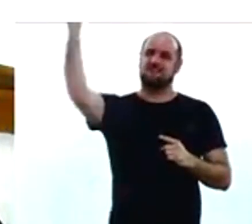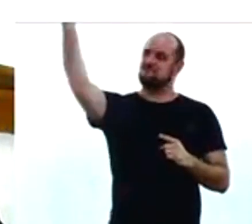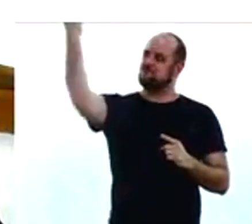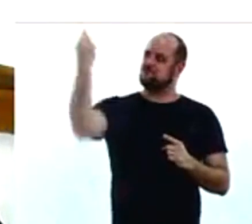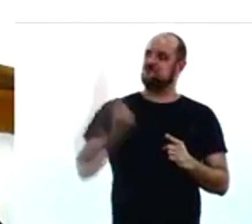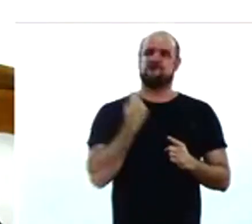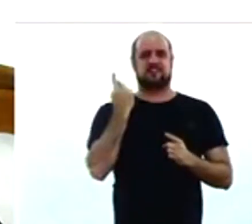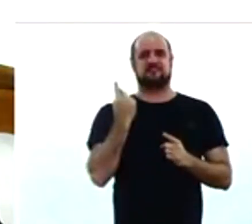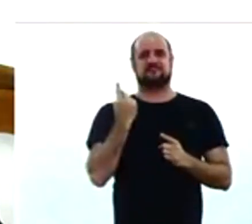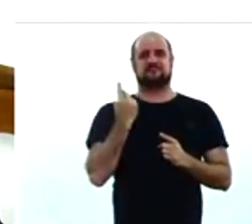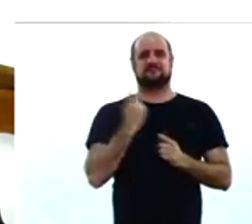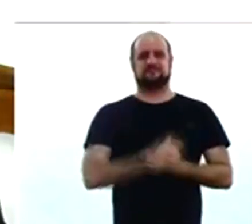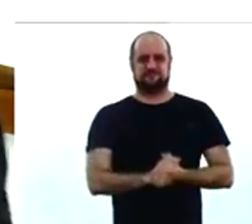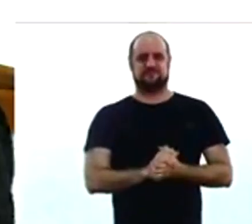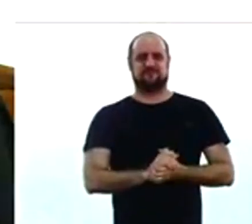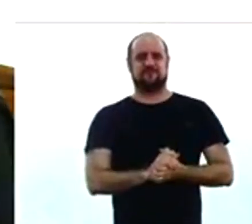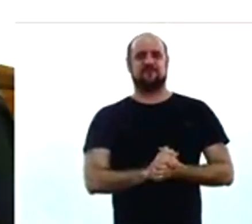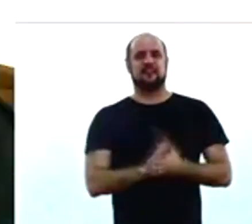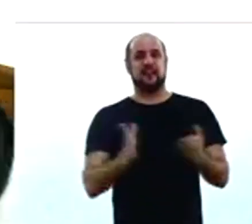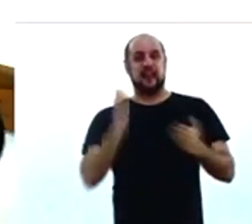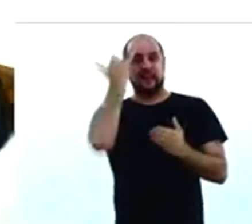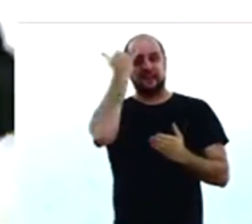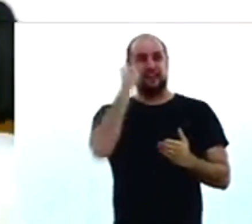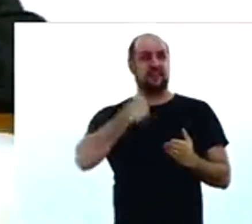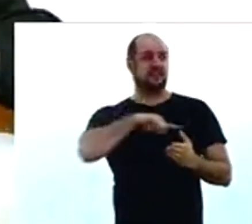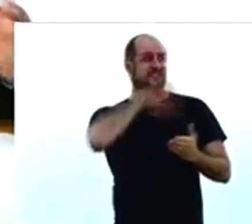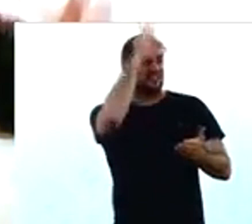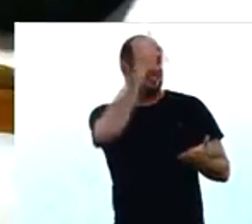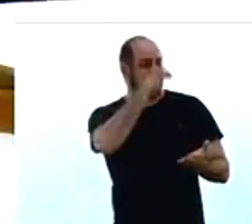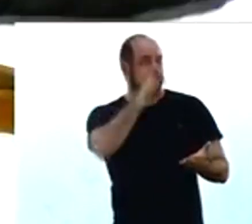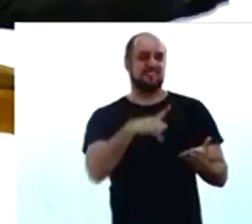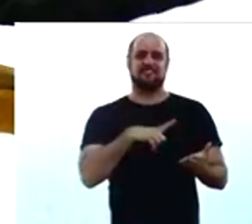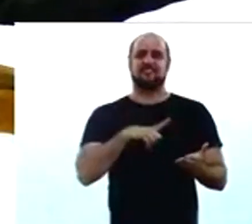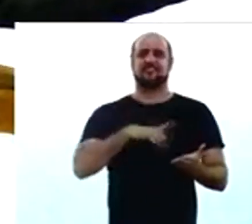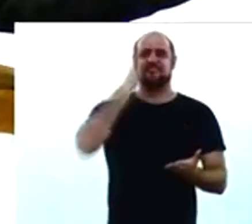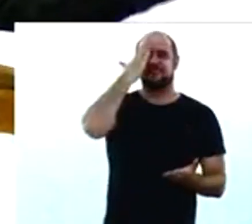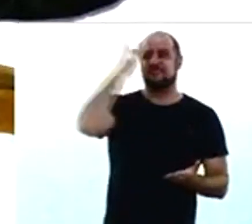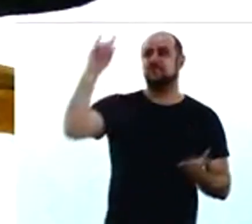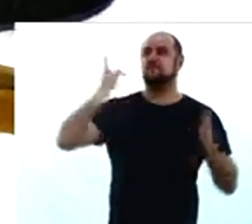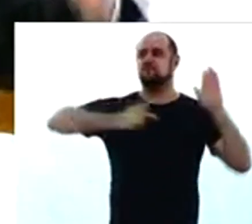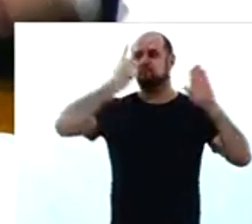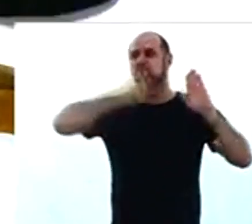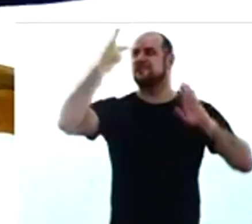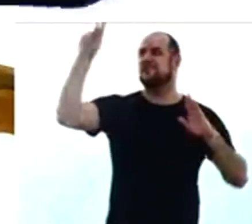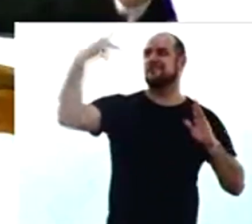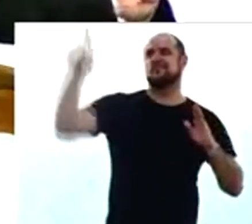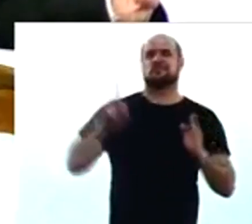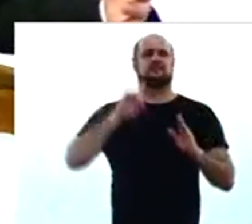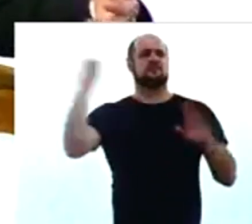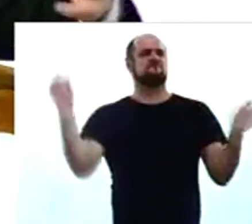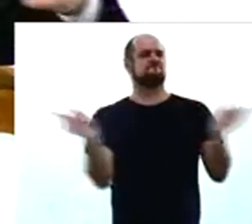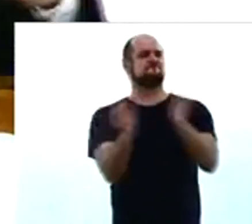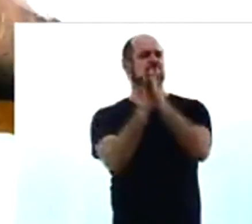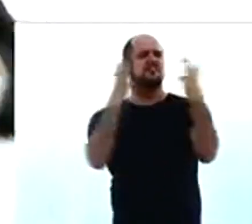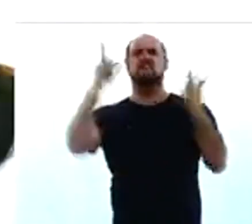virá para cá. Essa é a nossa certeza, é o grande Deus que prometeu, é o grande Deus que